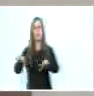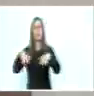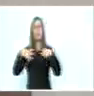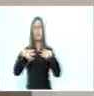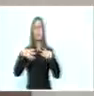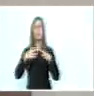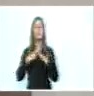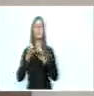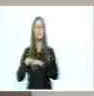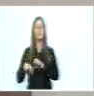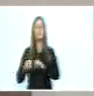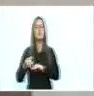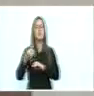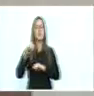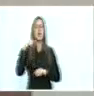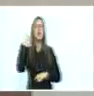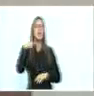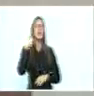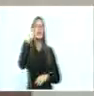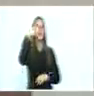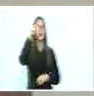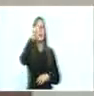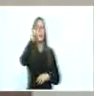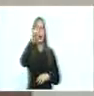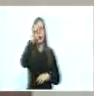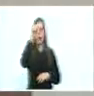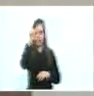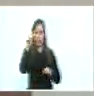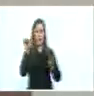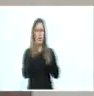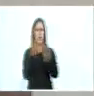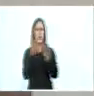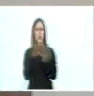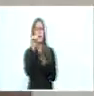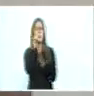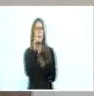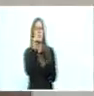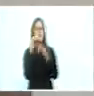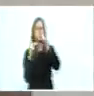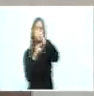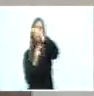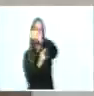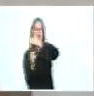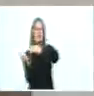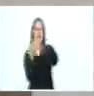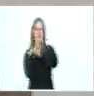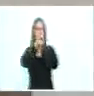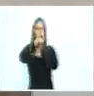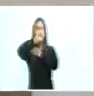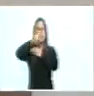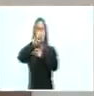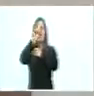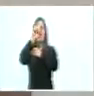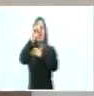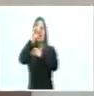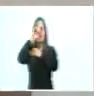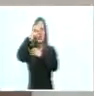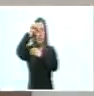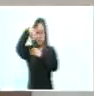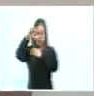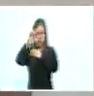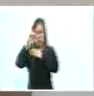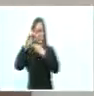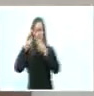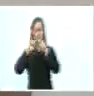Lamac, estava presente também a superintendente de Ponte Nova, Josiane, o superintendente